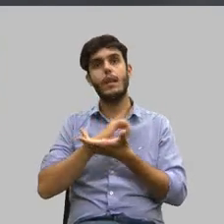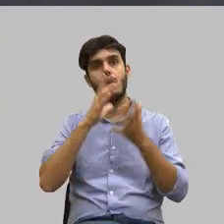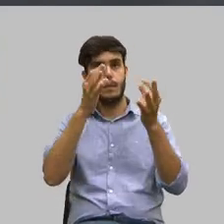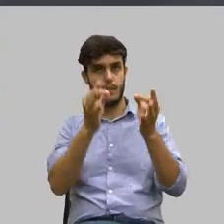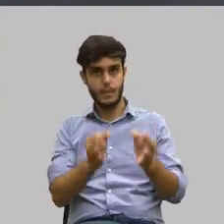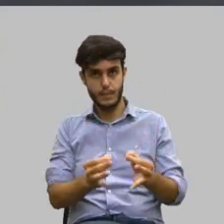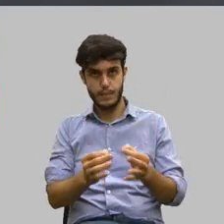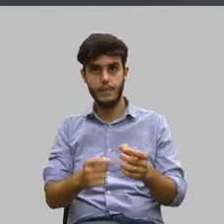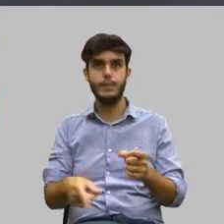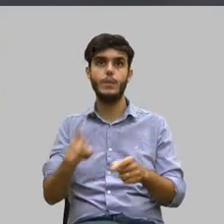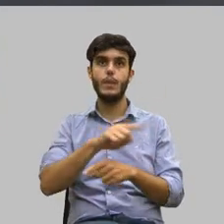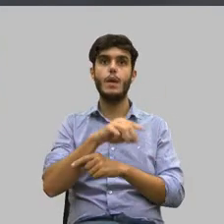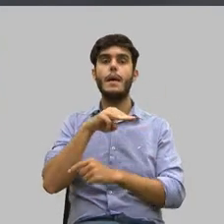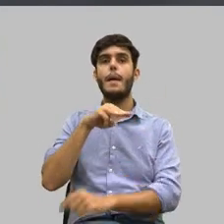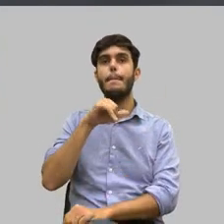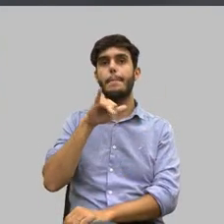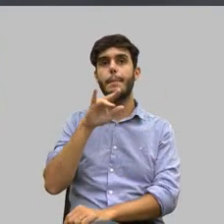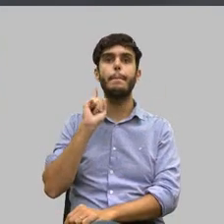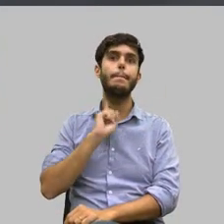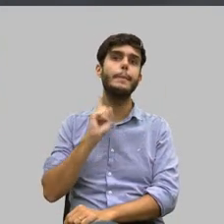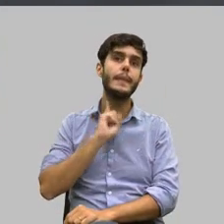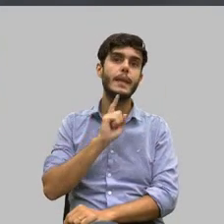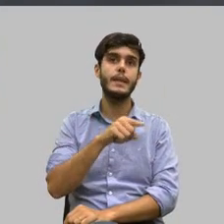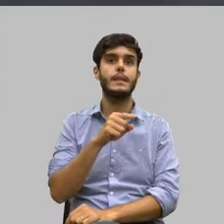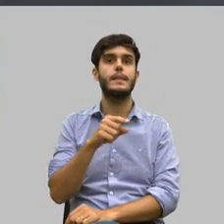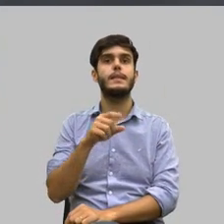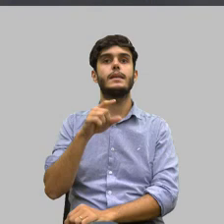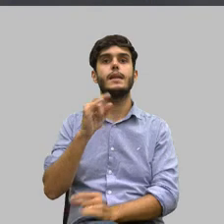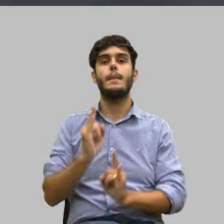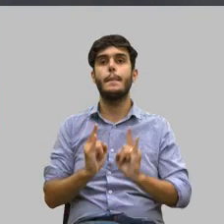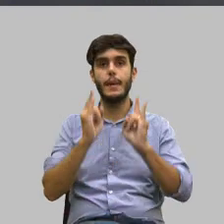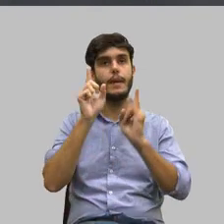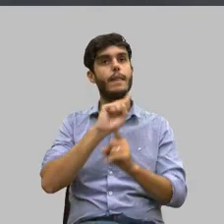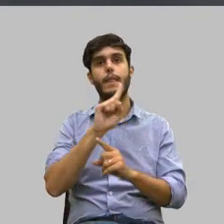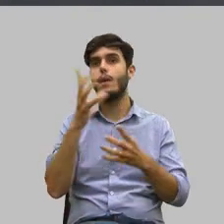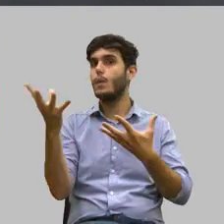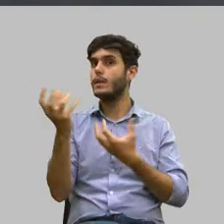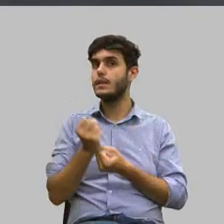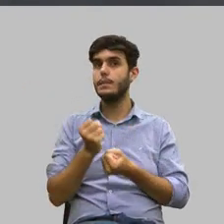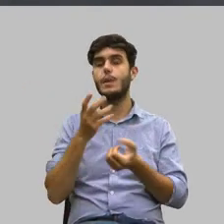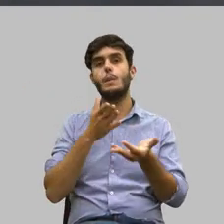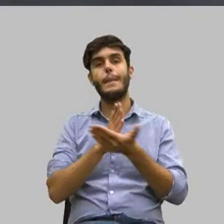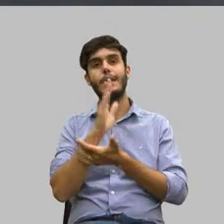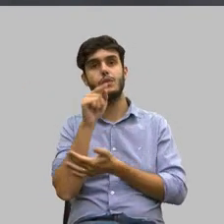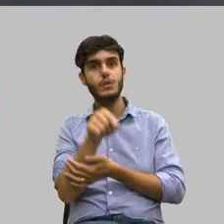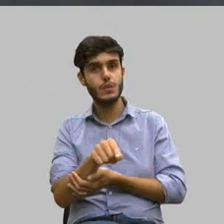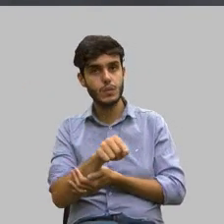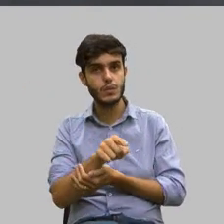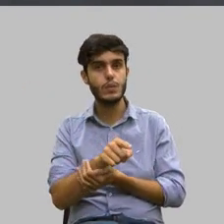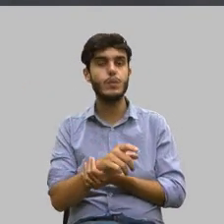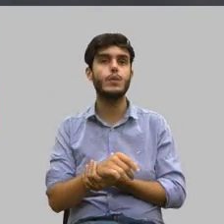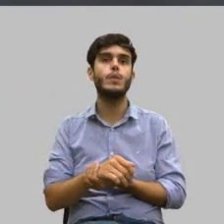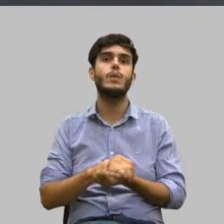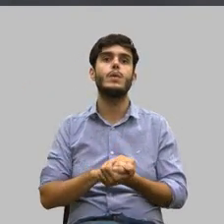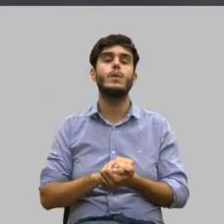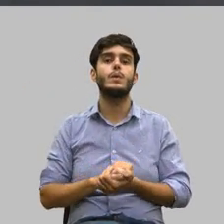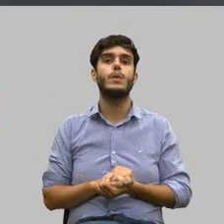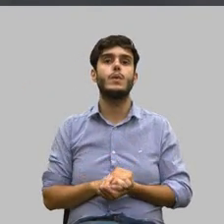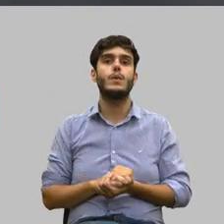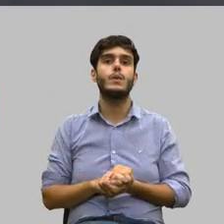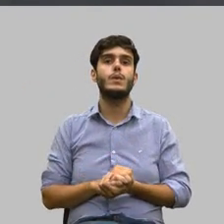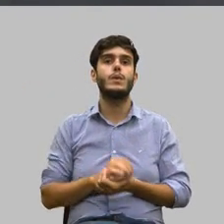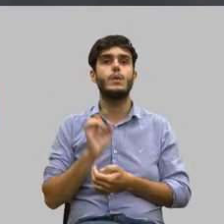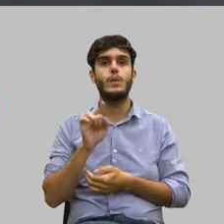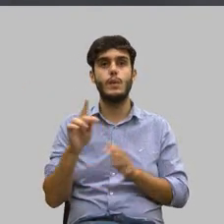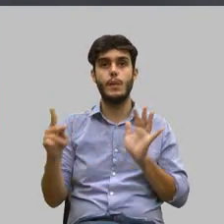demais prédios prédios Minas Gerais ele não possui avcb E aí por uma questão única e exclusivamente né da da